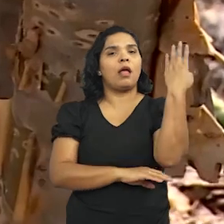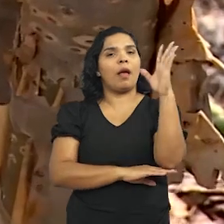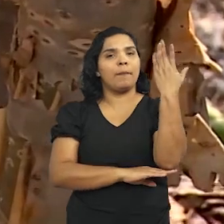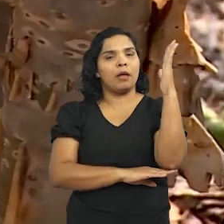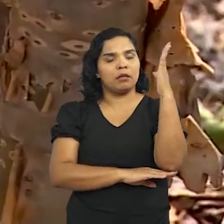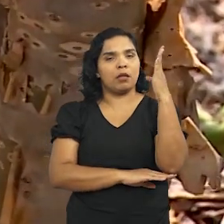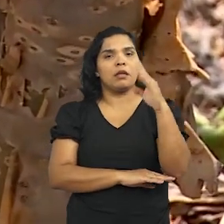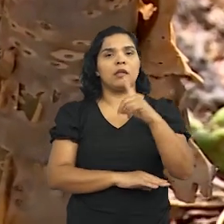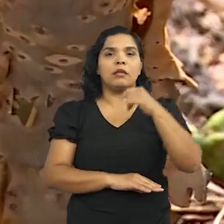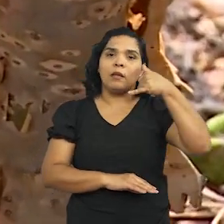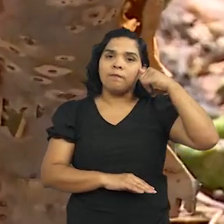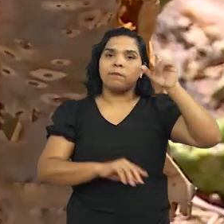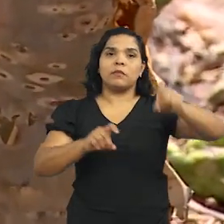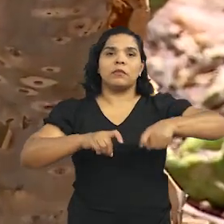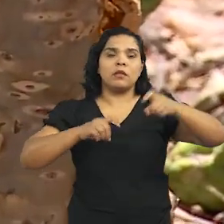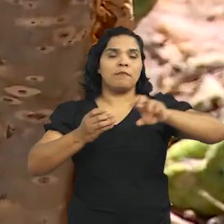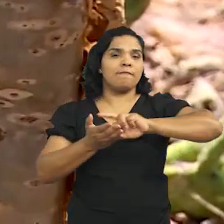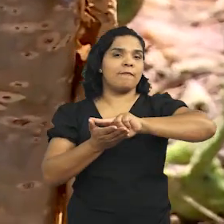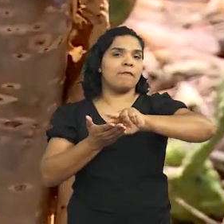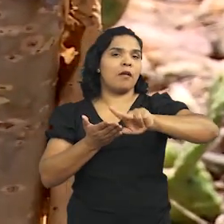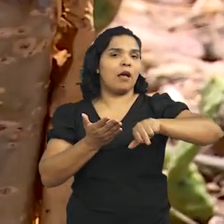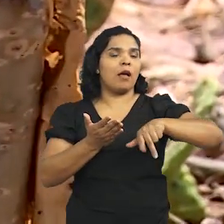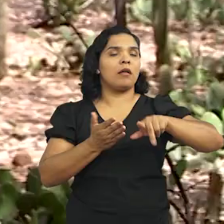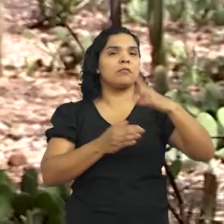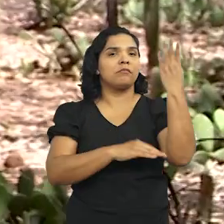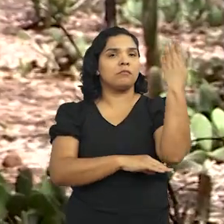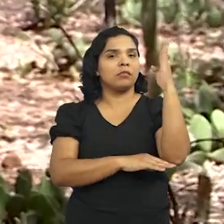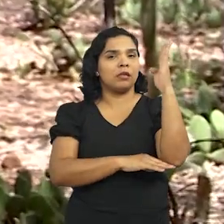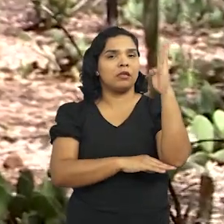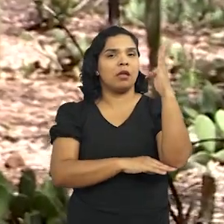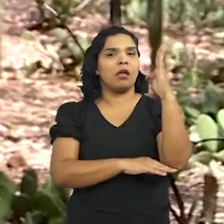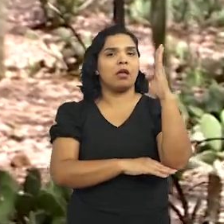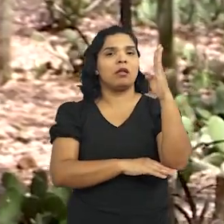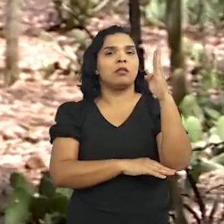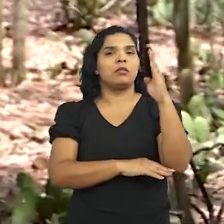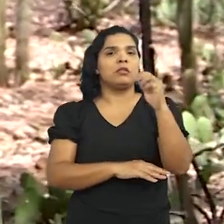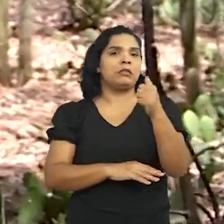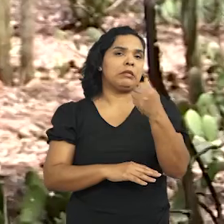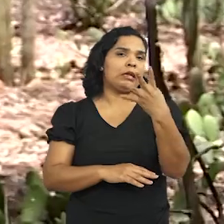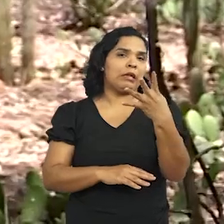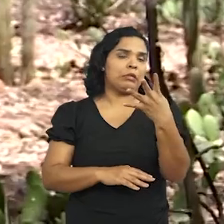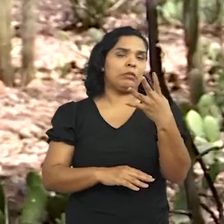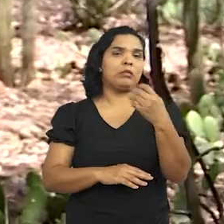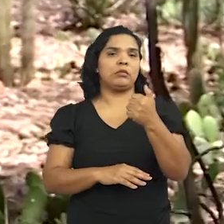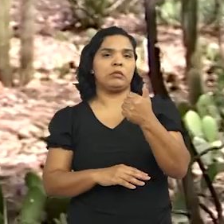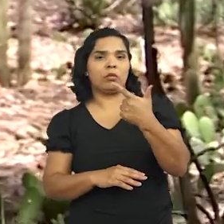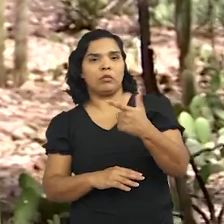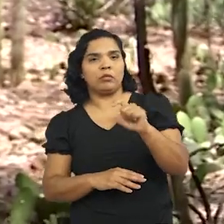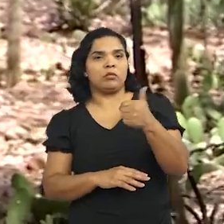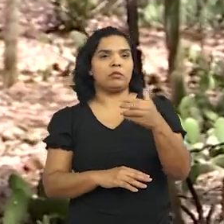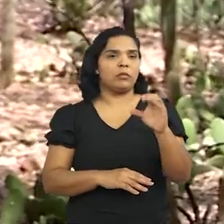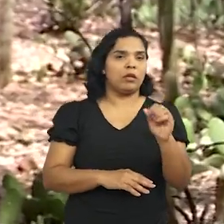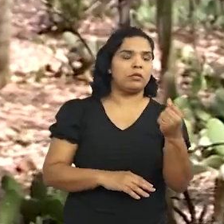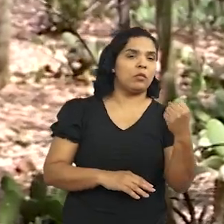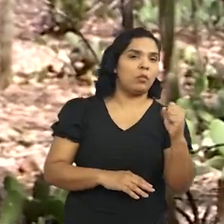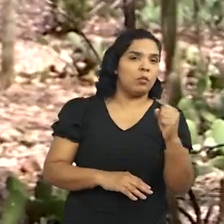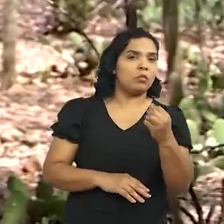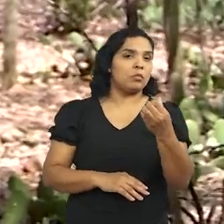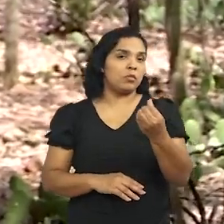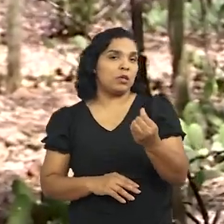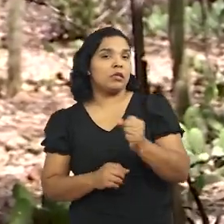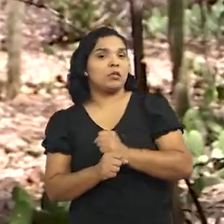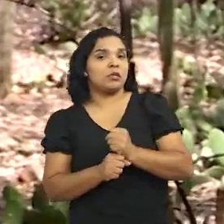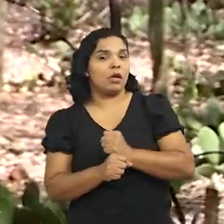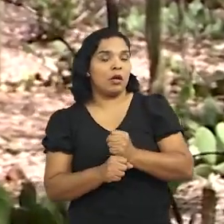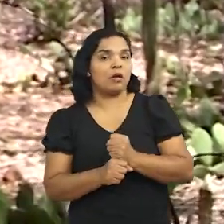cortado madeira. Nessa fazenda a gente tem vários talhões, tem talhões com 14 anos, com 12, com